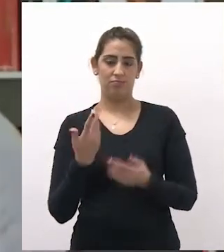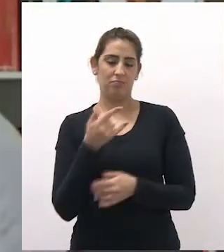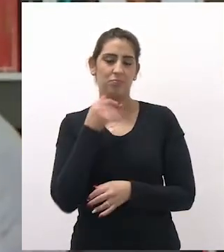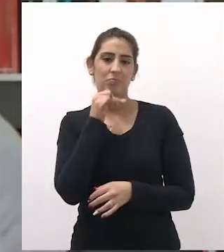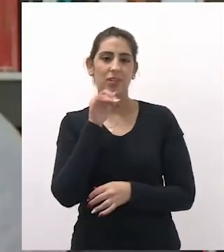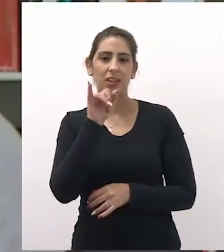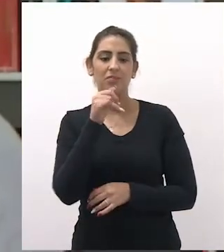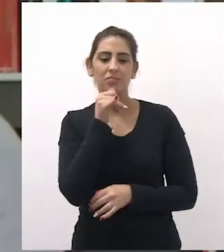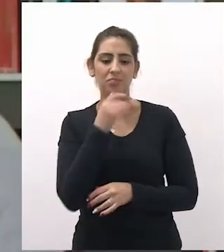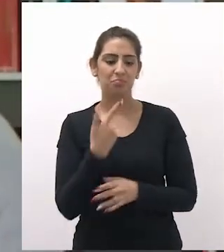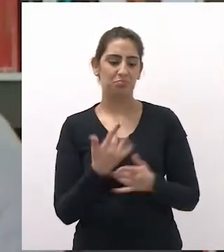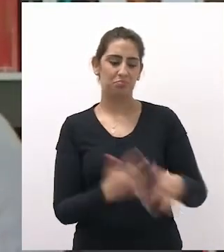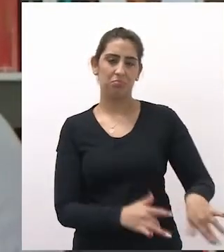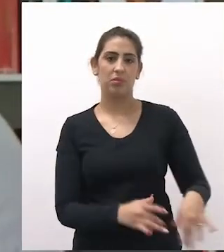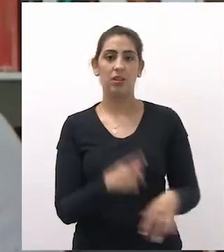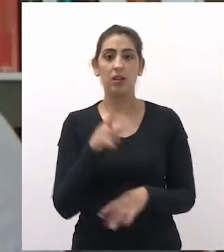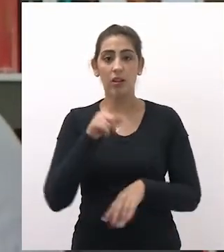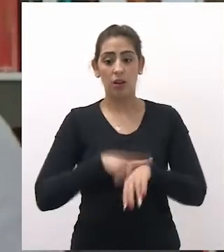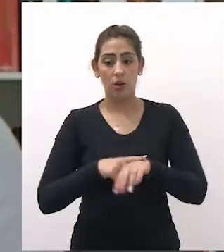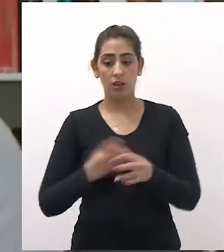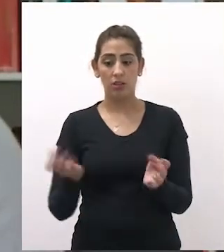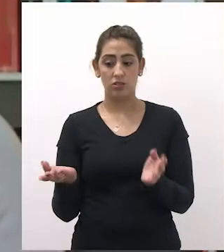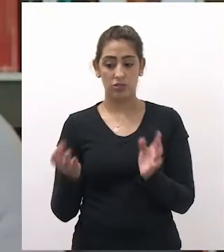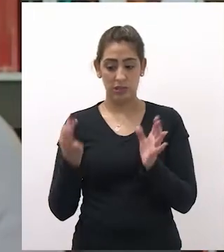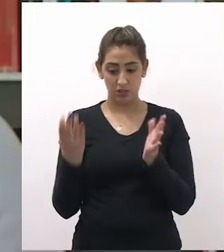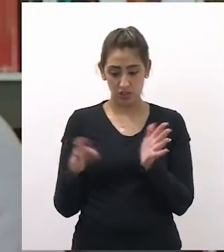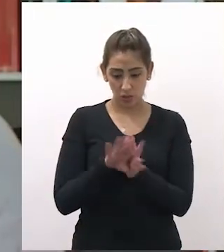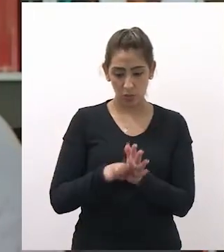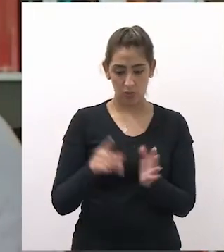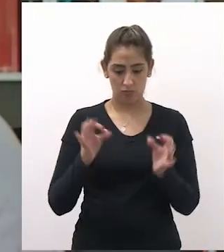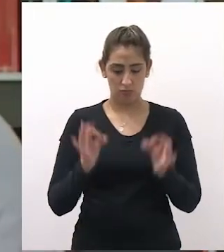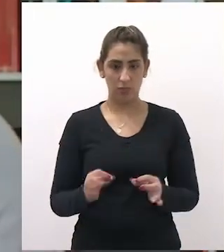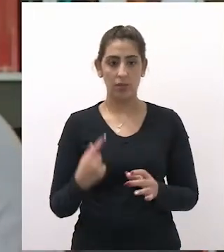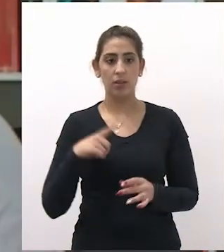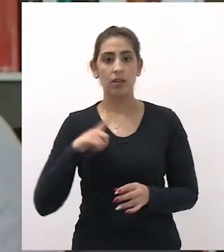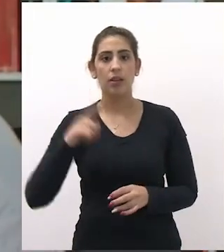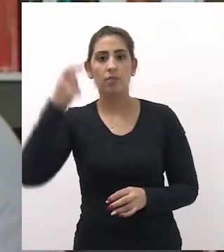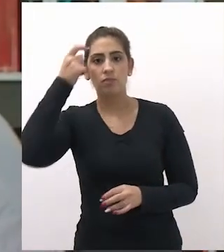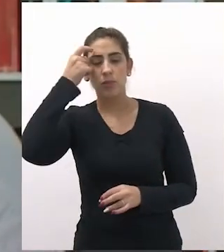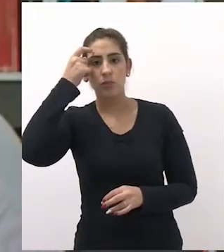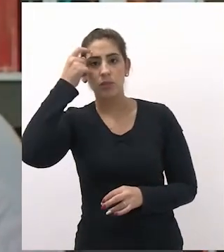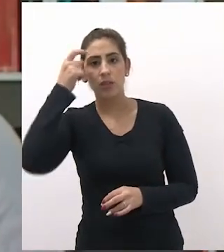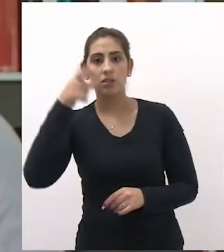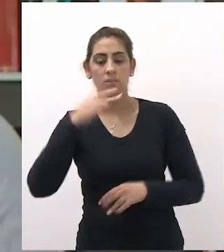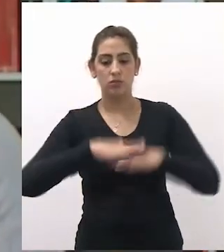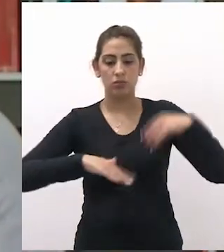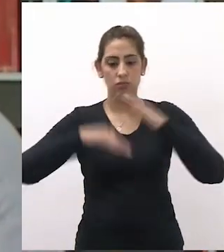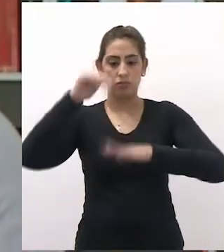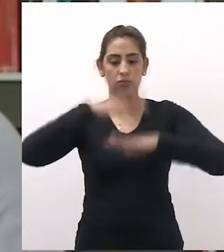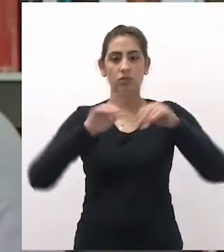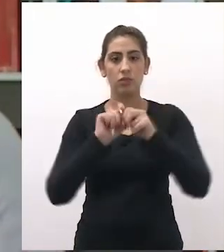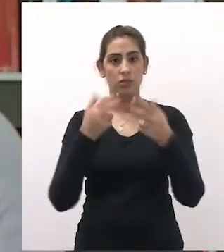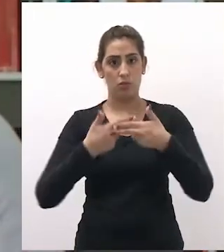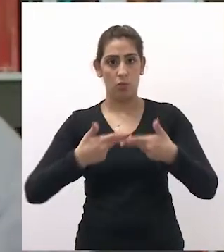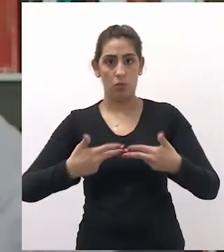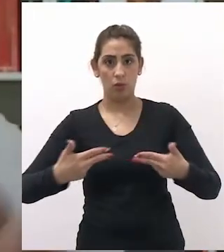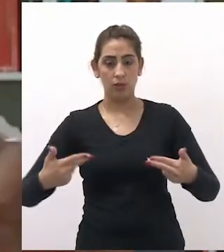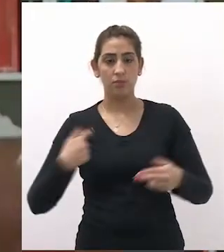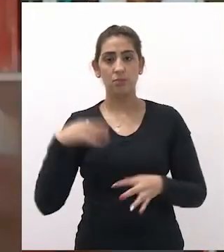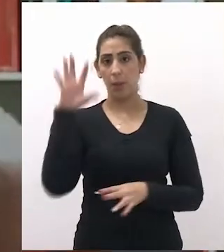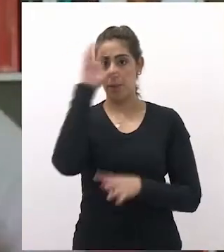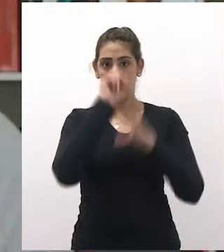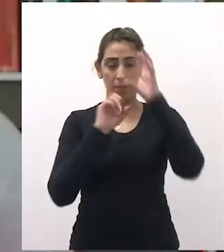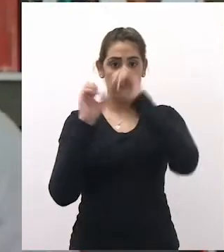chegaram na hora certa, no momento que eu tinha maturidade para elaborar, para administrar muitas coisas, para aprender,